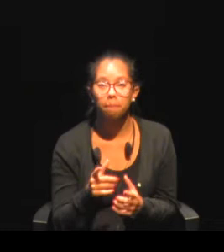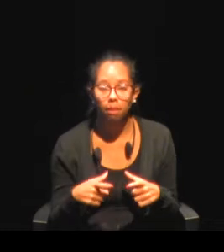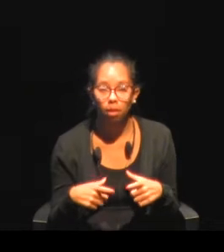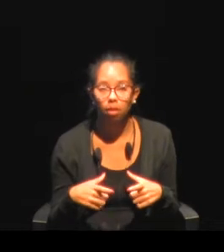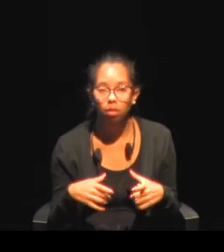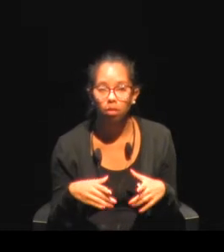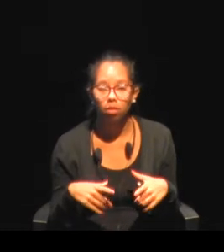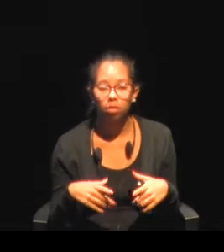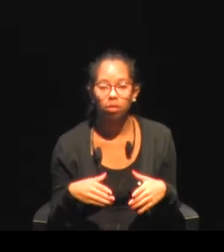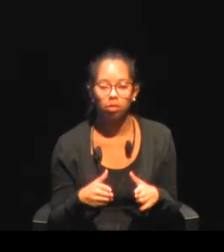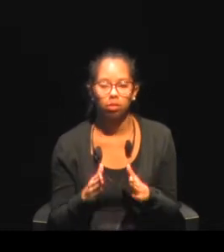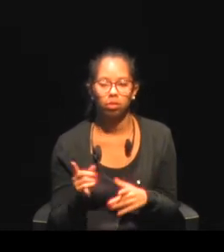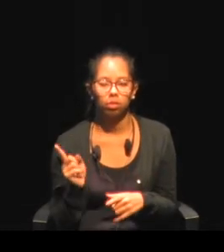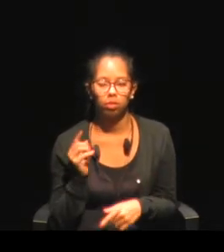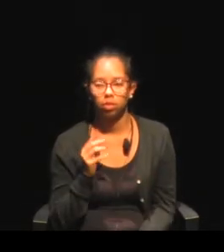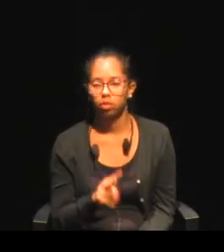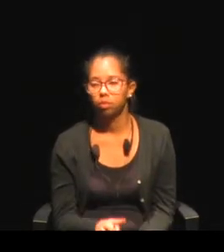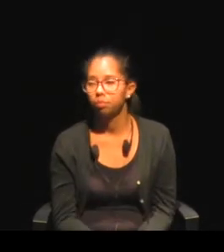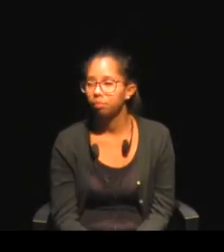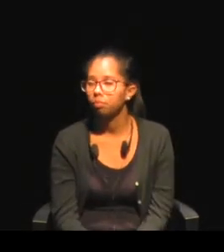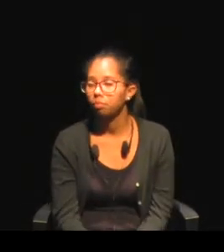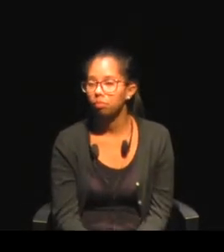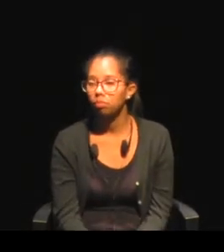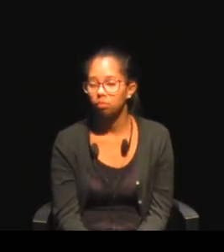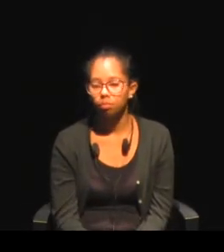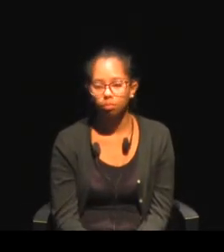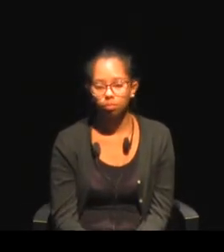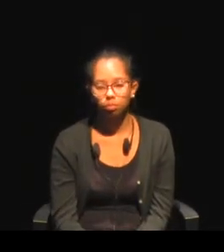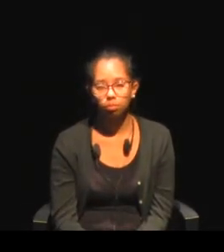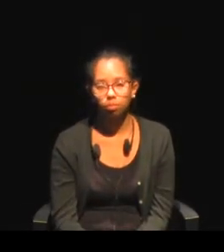dos 2 corredores lá na frente.